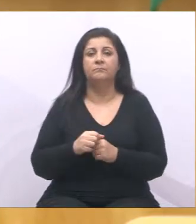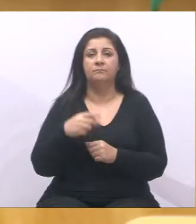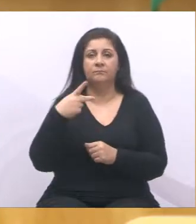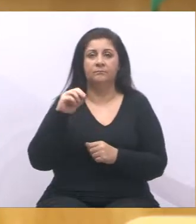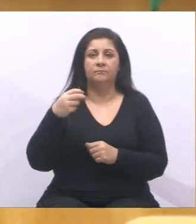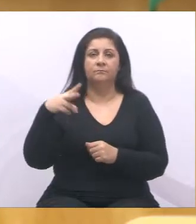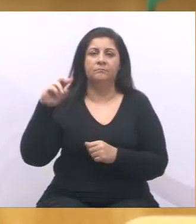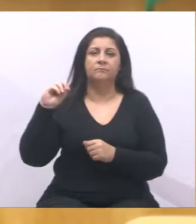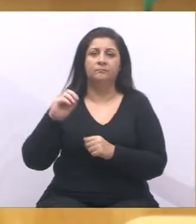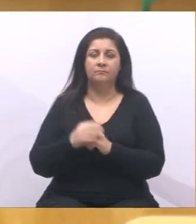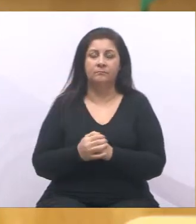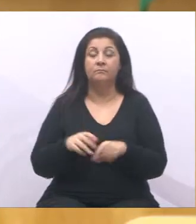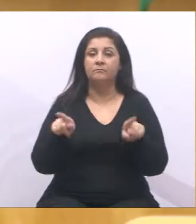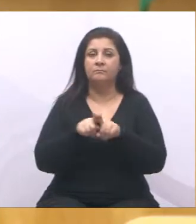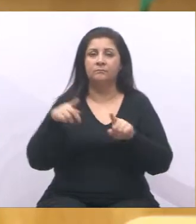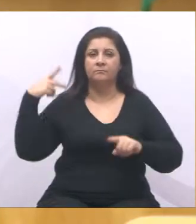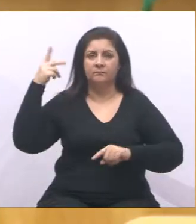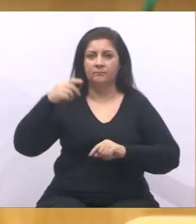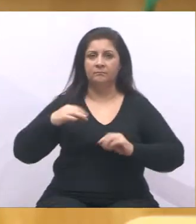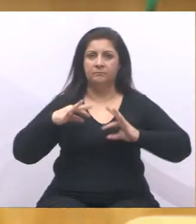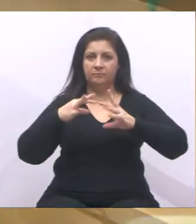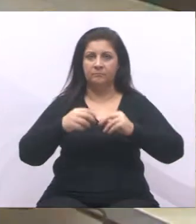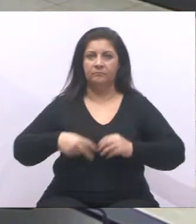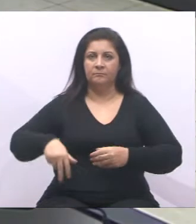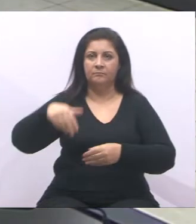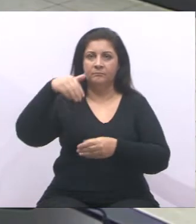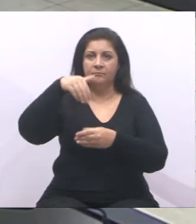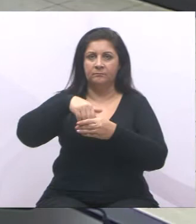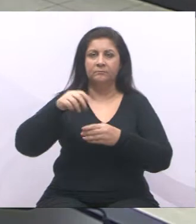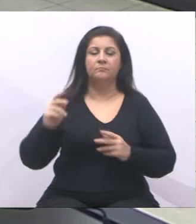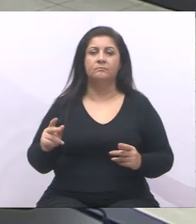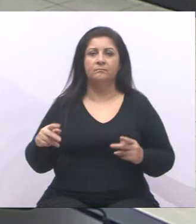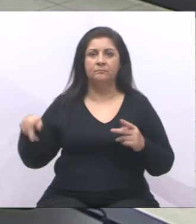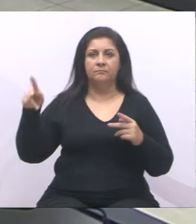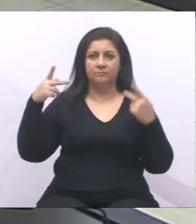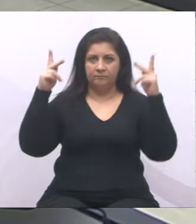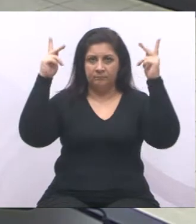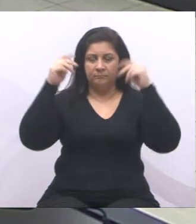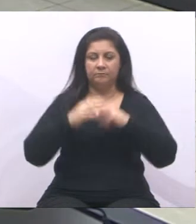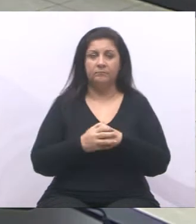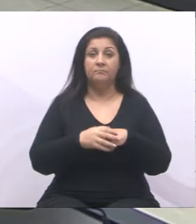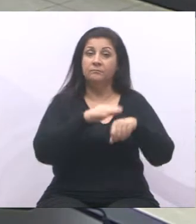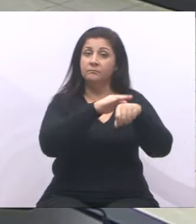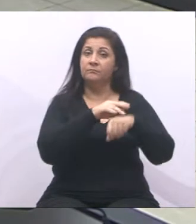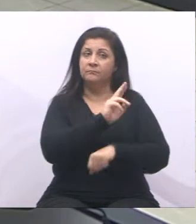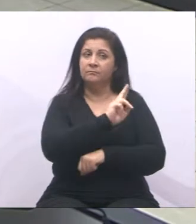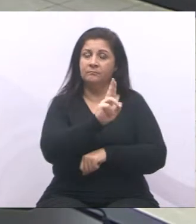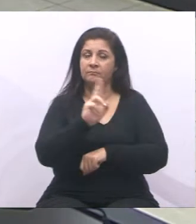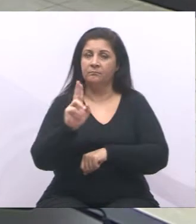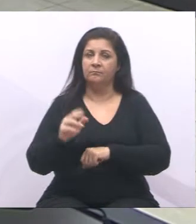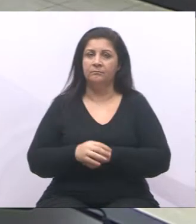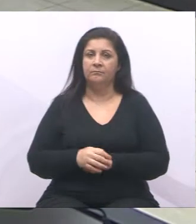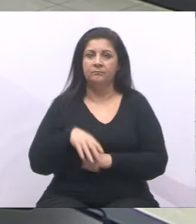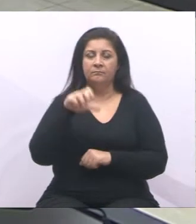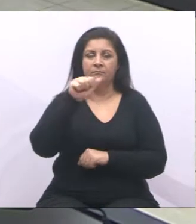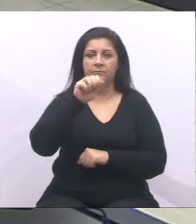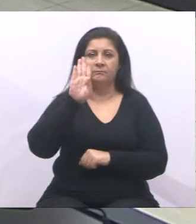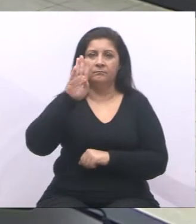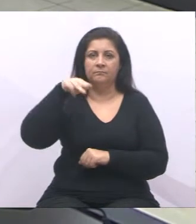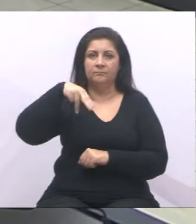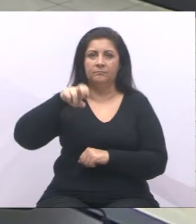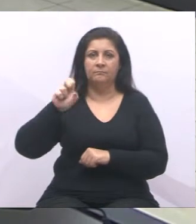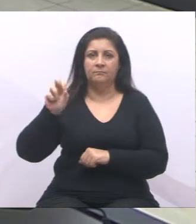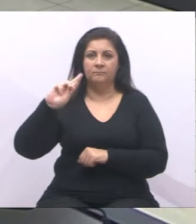presentes também os vereadores eleitos para a 18ª Legislatura, assim chamando por ordem alfabética: Abner Rodrigues de